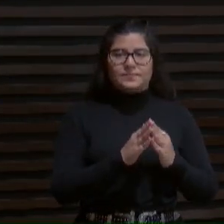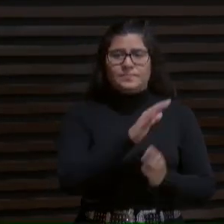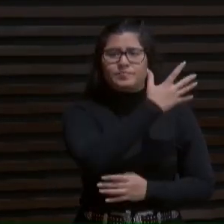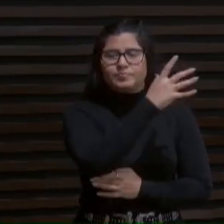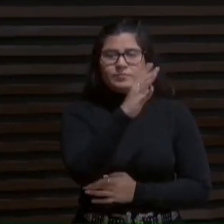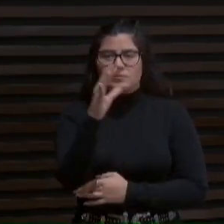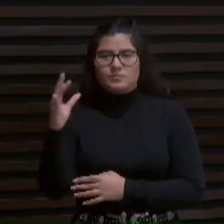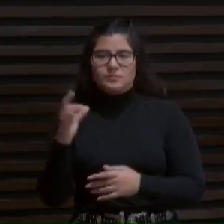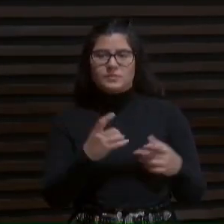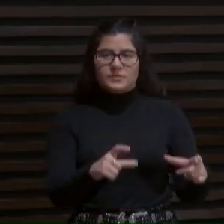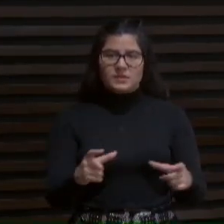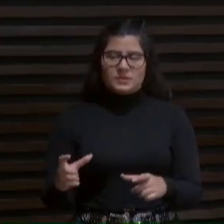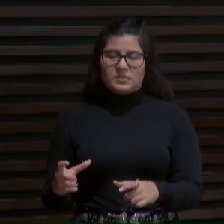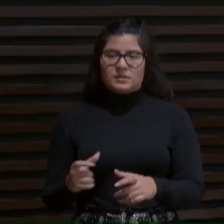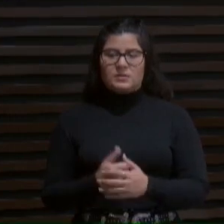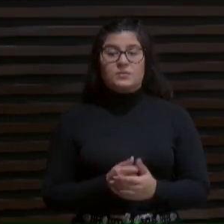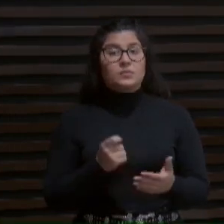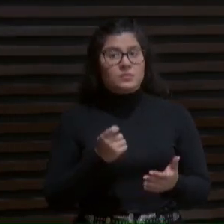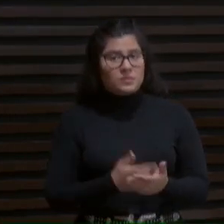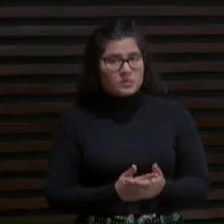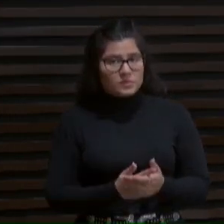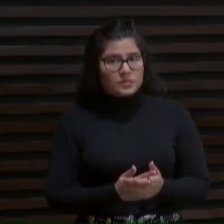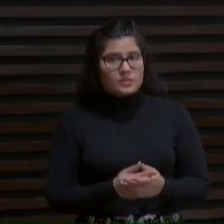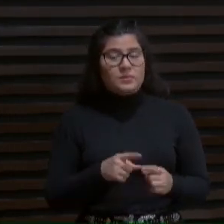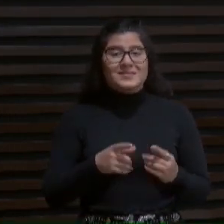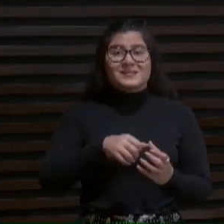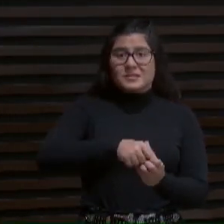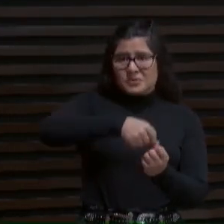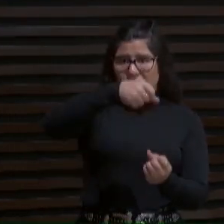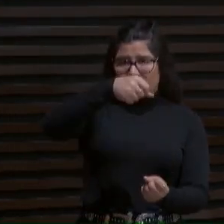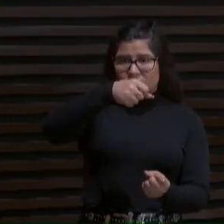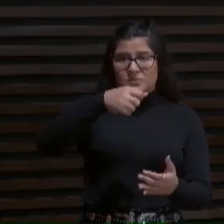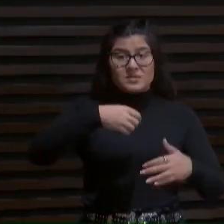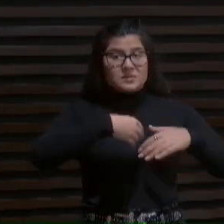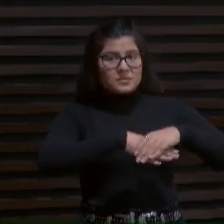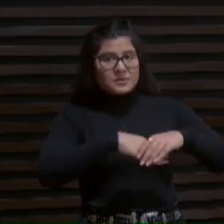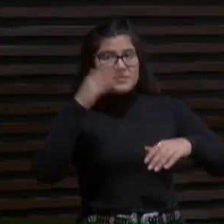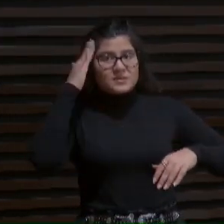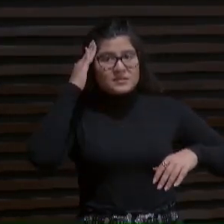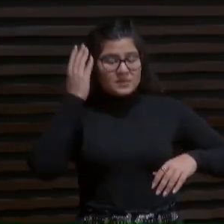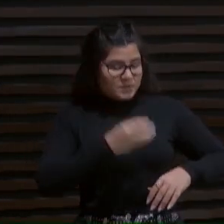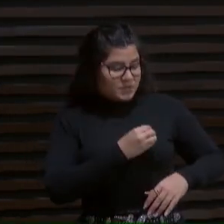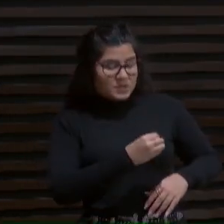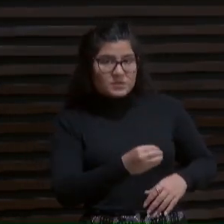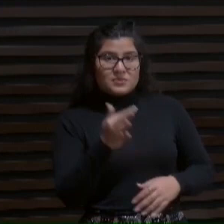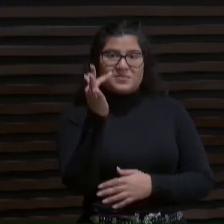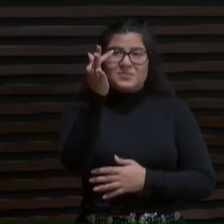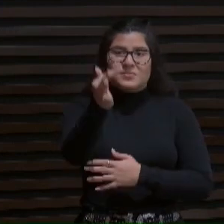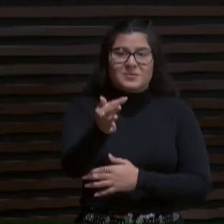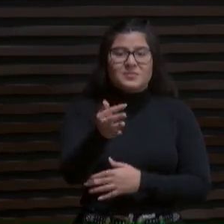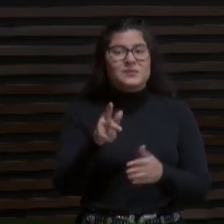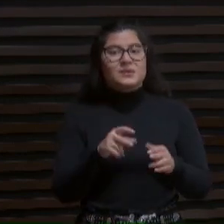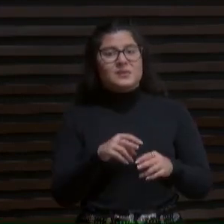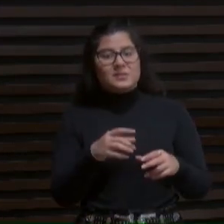Abraão, você comprou esse pequeno terreno aqui em Anatote, guarda as escrituras bem guardadas para que se saiba pelas gerações futuras que esse terreno